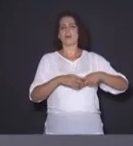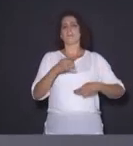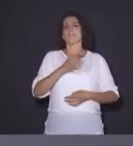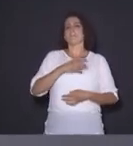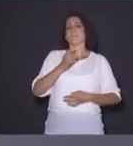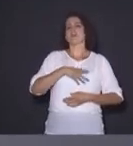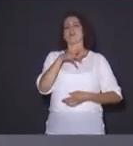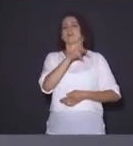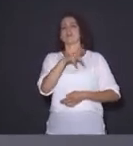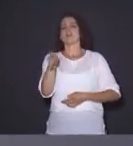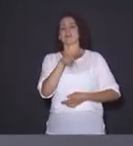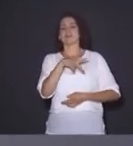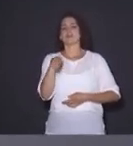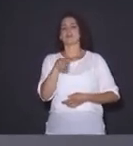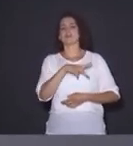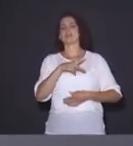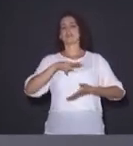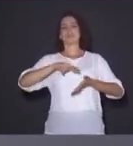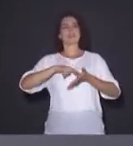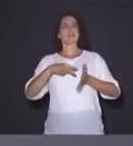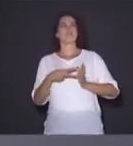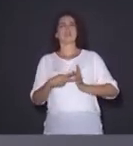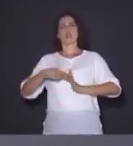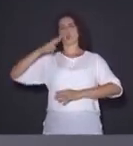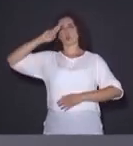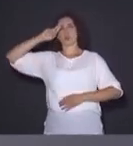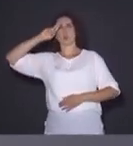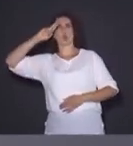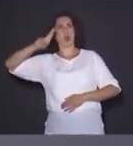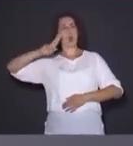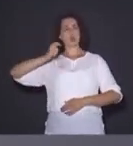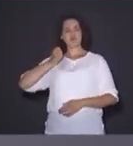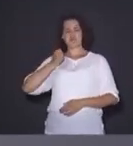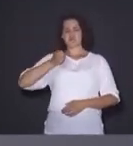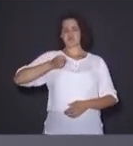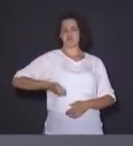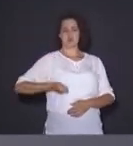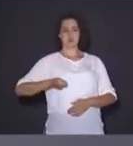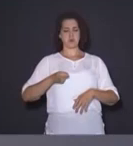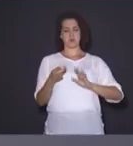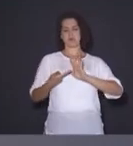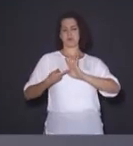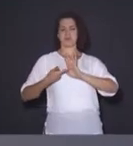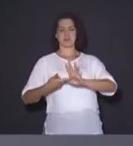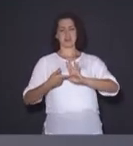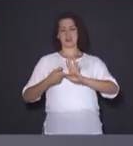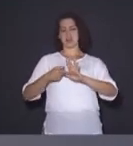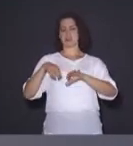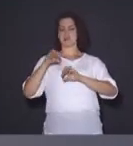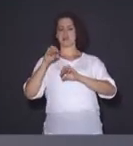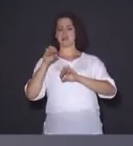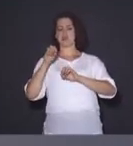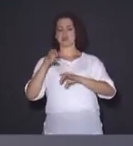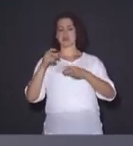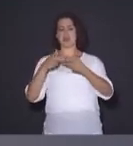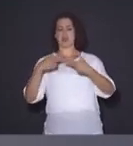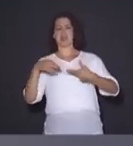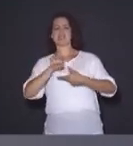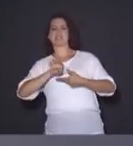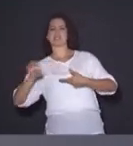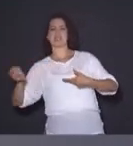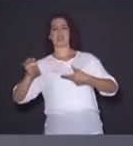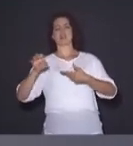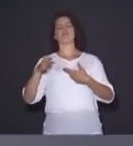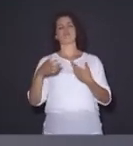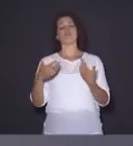estão sendo verdadeiros dominadores então nem passando ideologias de esquerda para os estudantes surgem milhares de